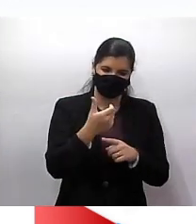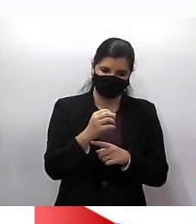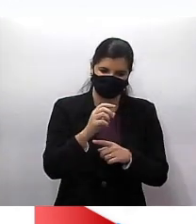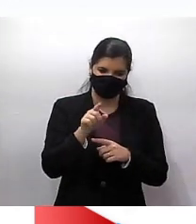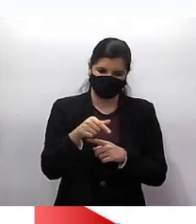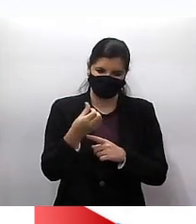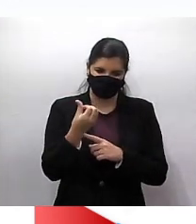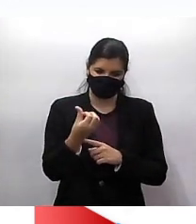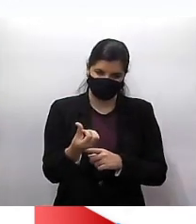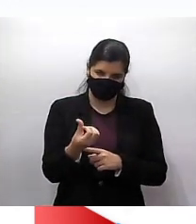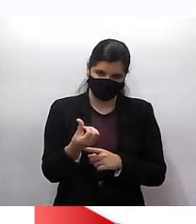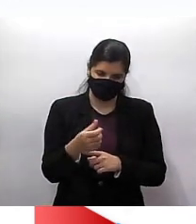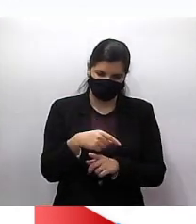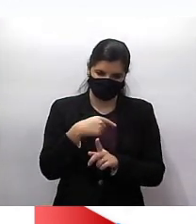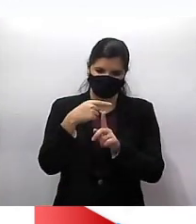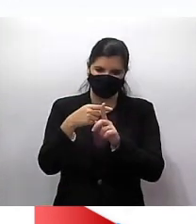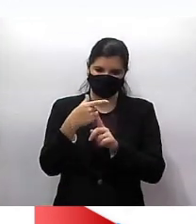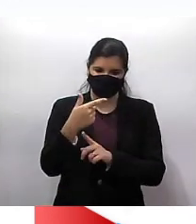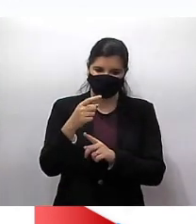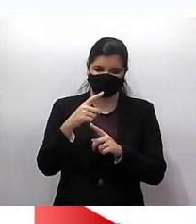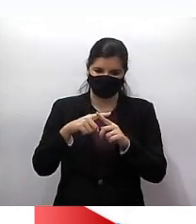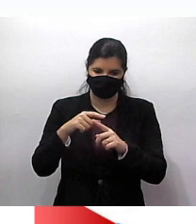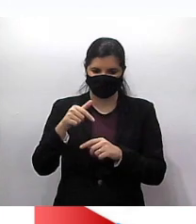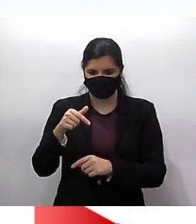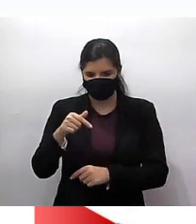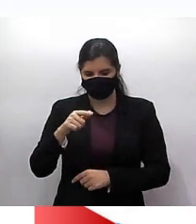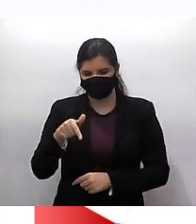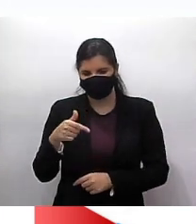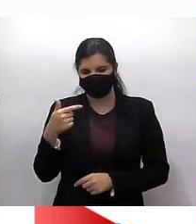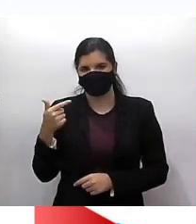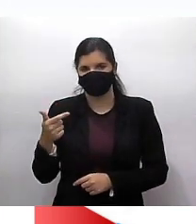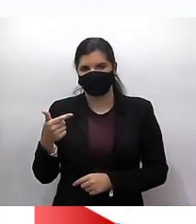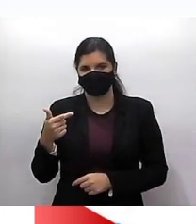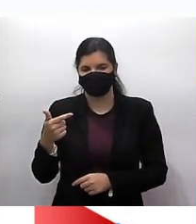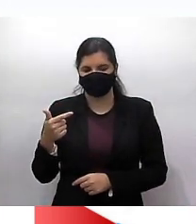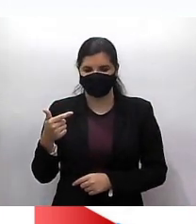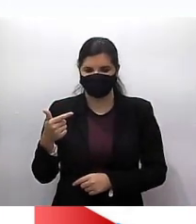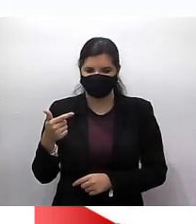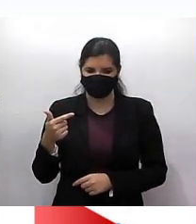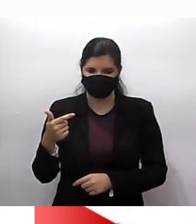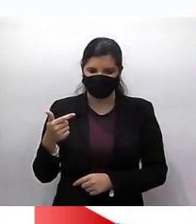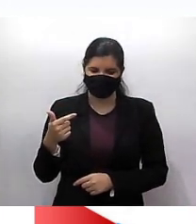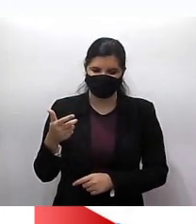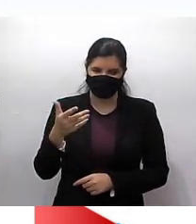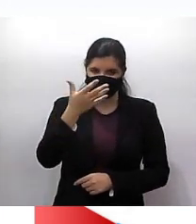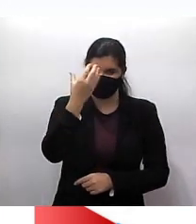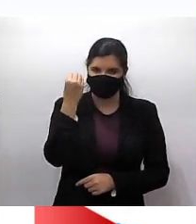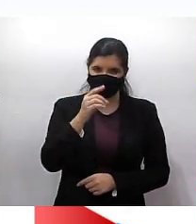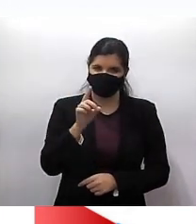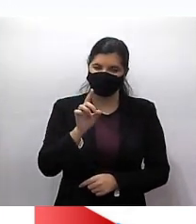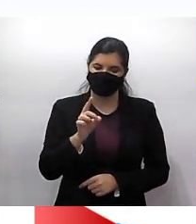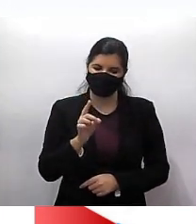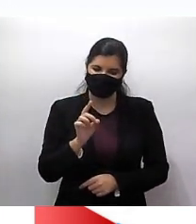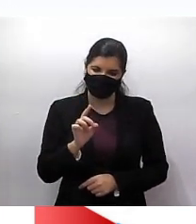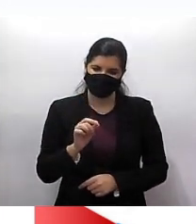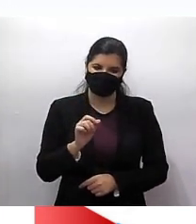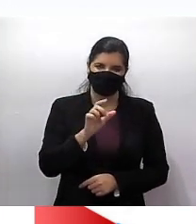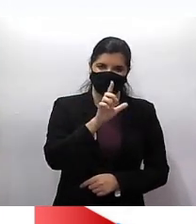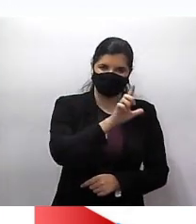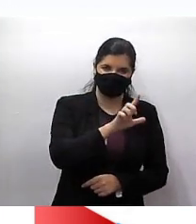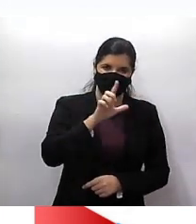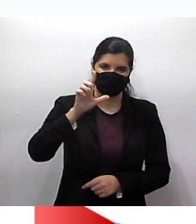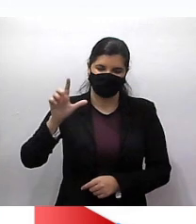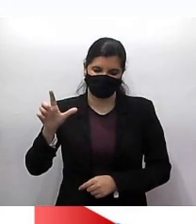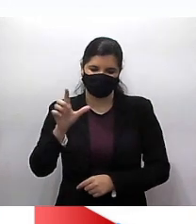vezes 10,6 mais 2 vezes 7,2, tá bom? Não esquece que os lados